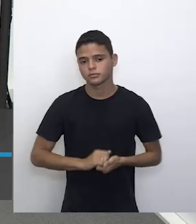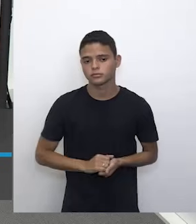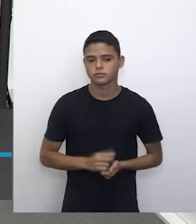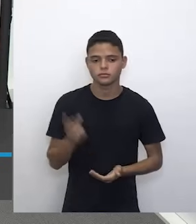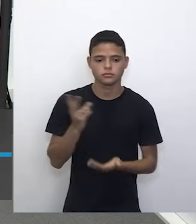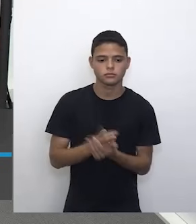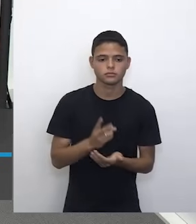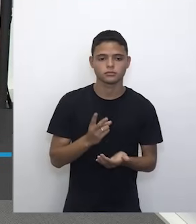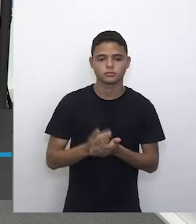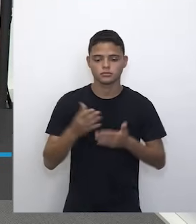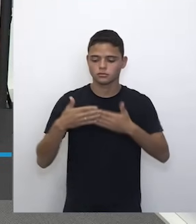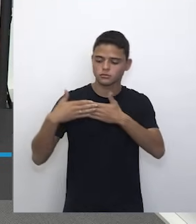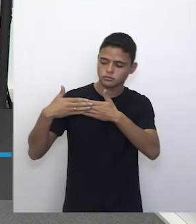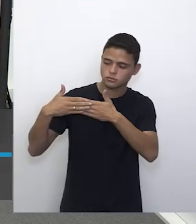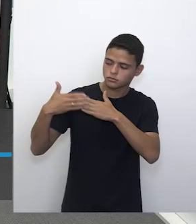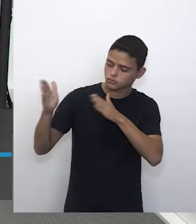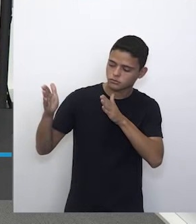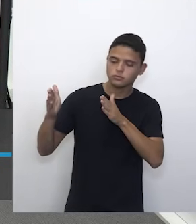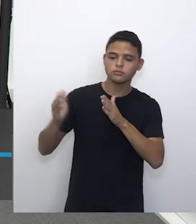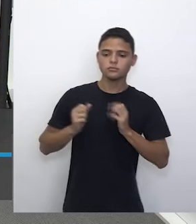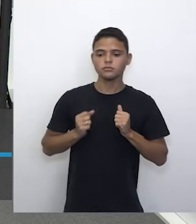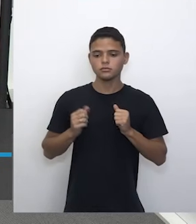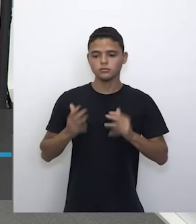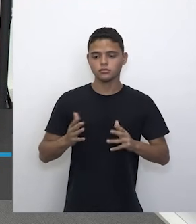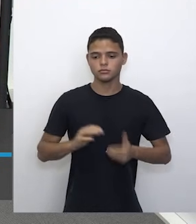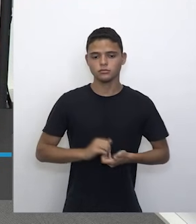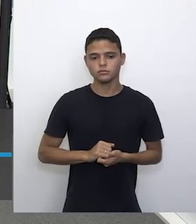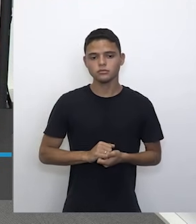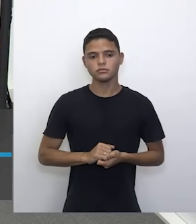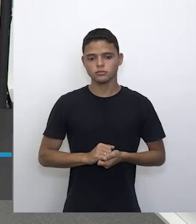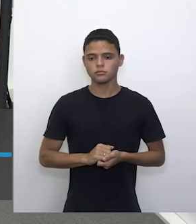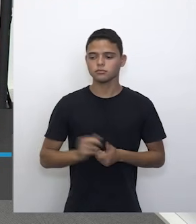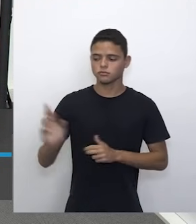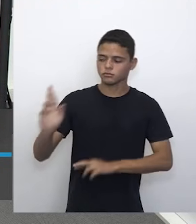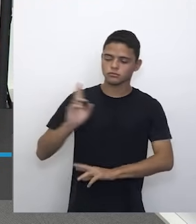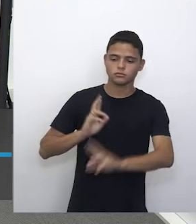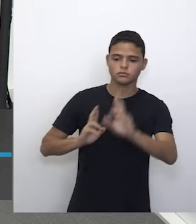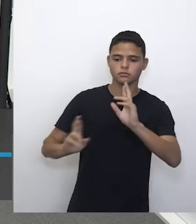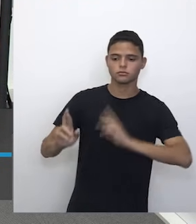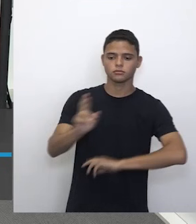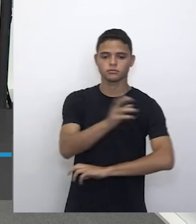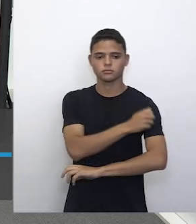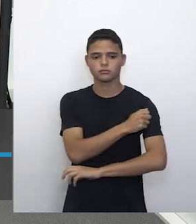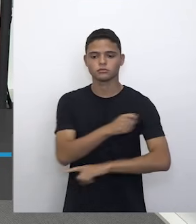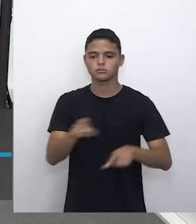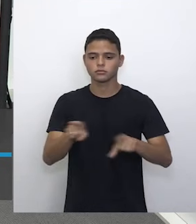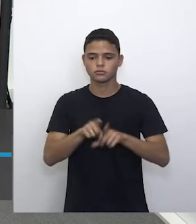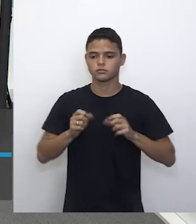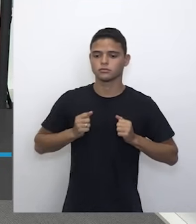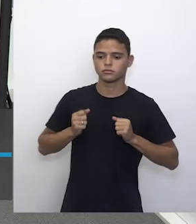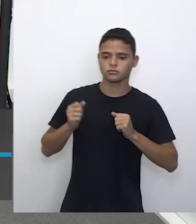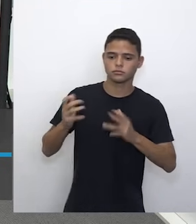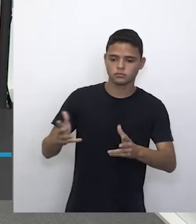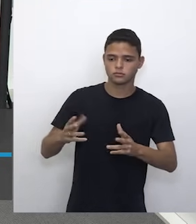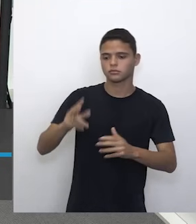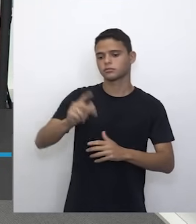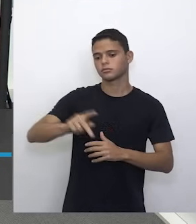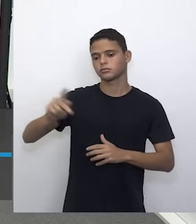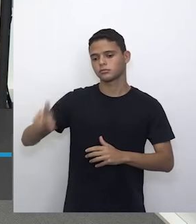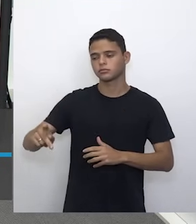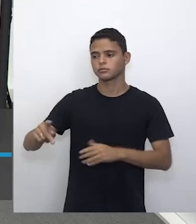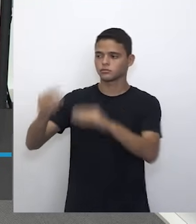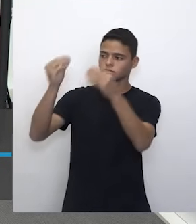está aberto aí justamente a essas participações, as respostas dos alunos, as participações dos professores,